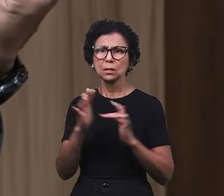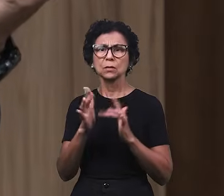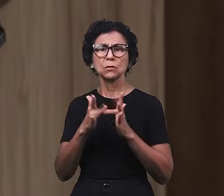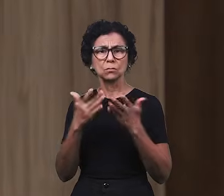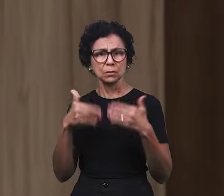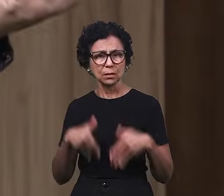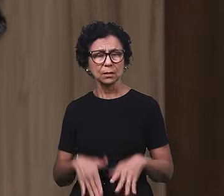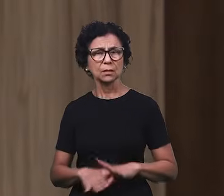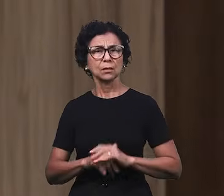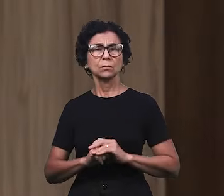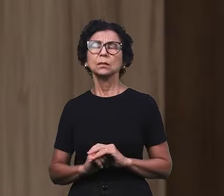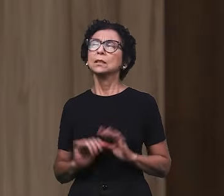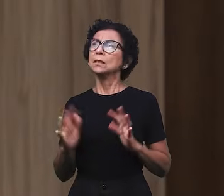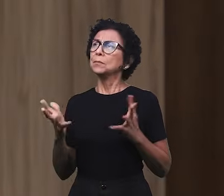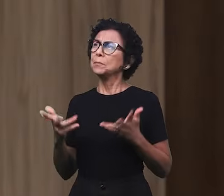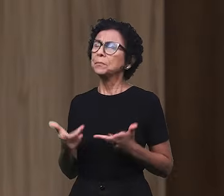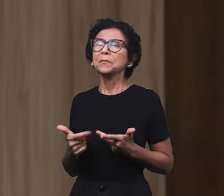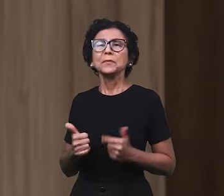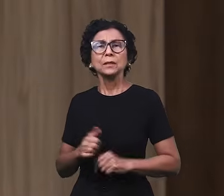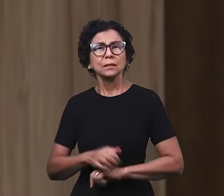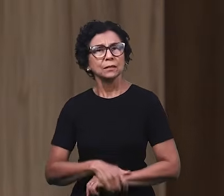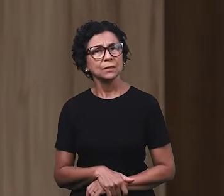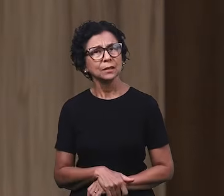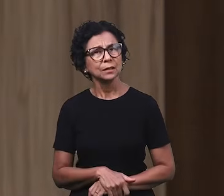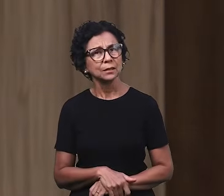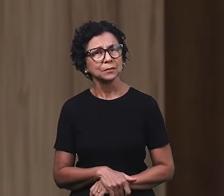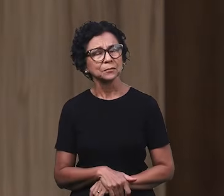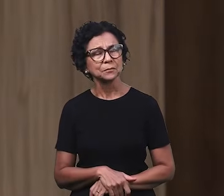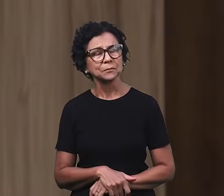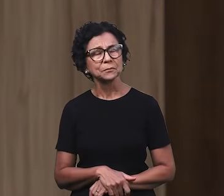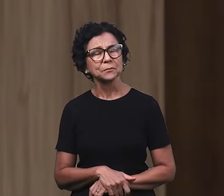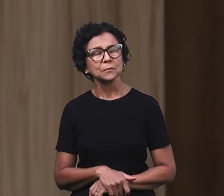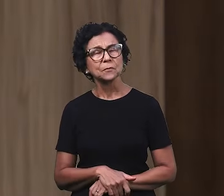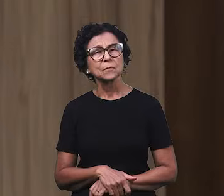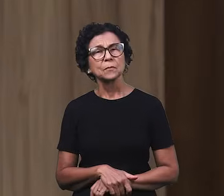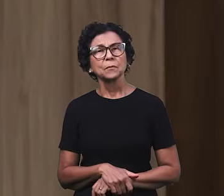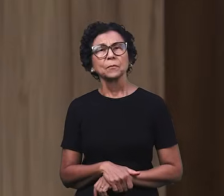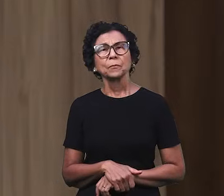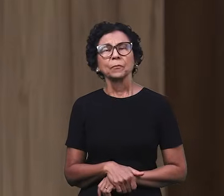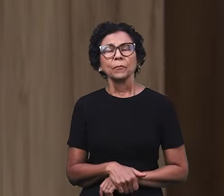não é? É exatamente isso que Deus requer de nós. Ele